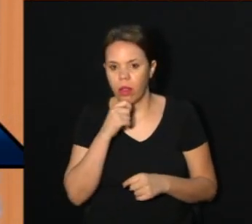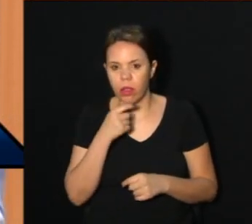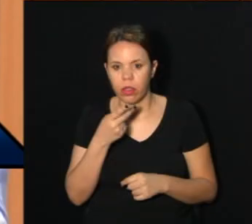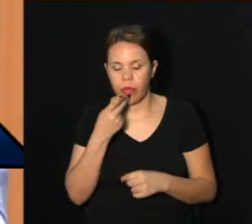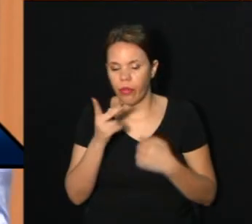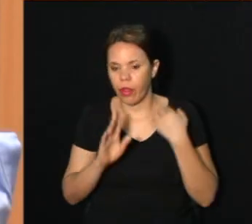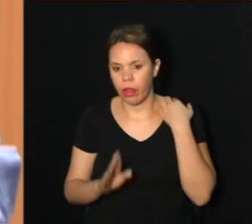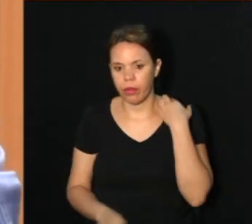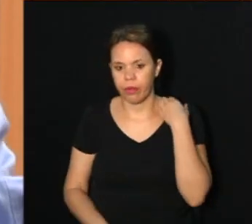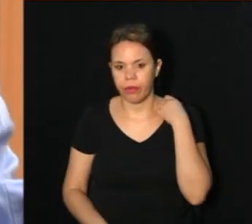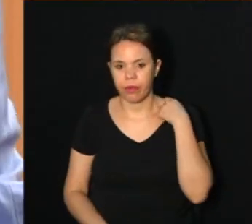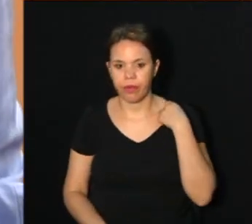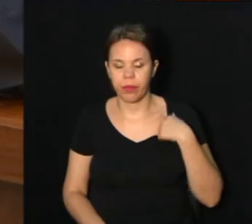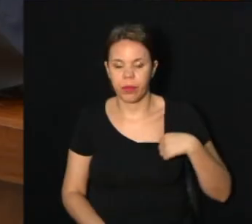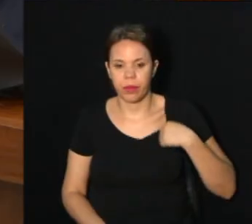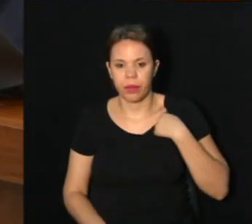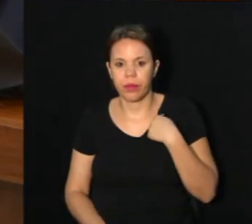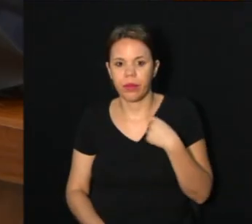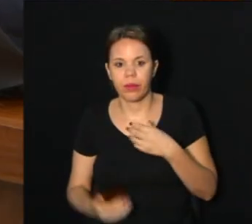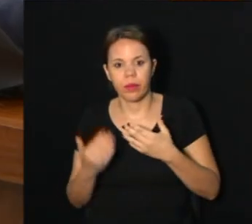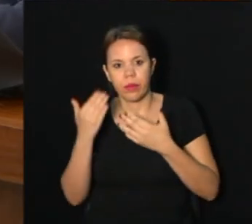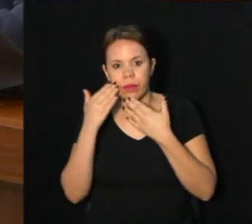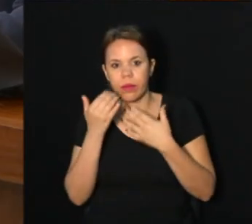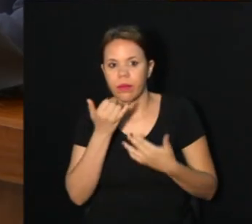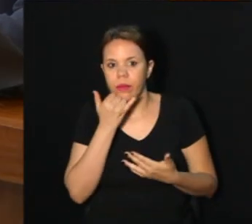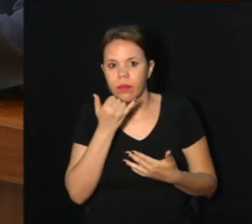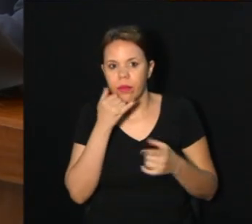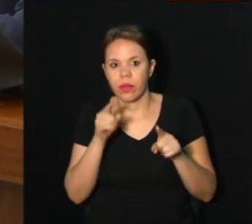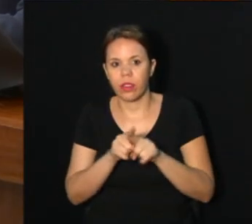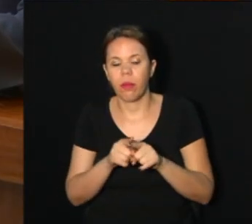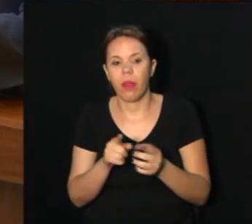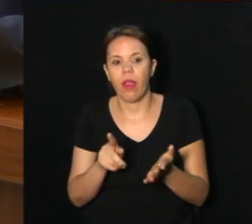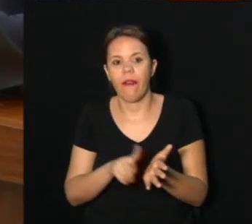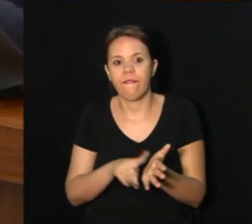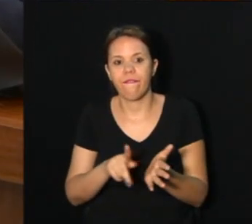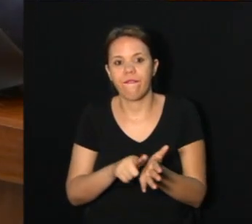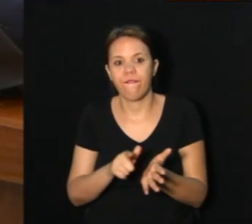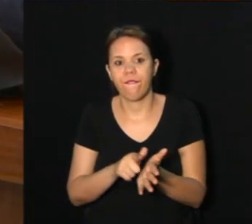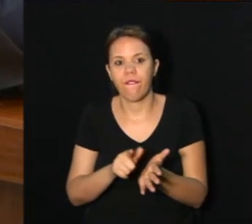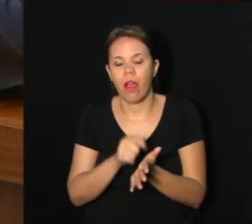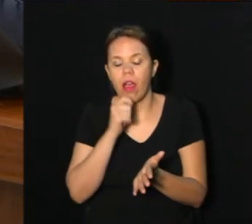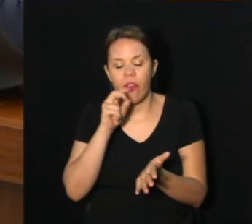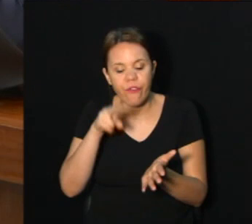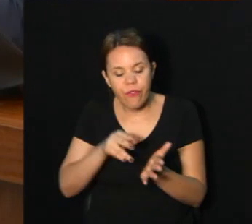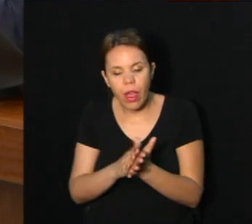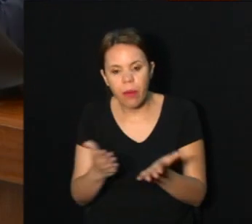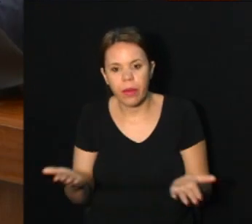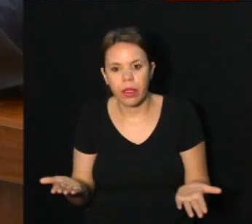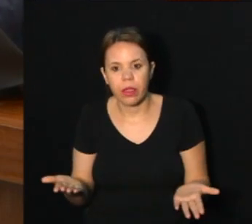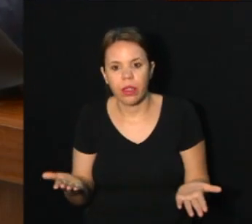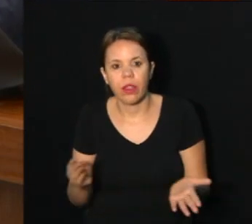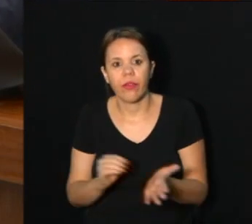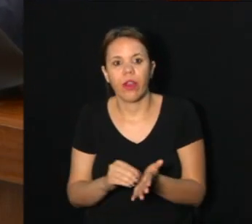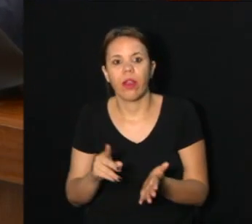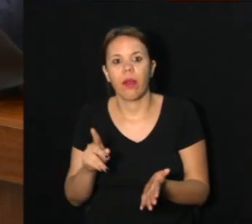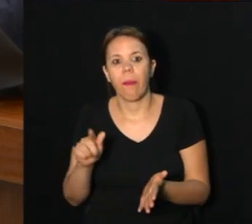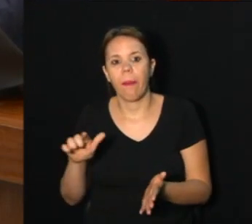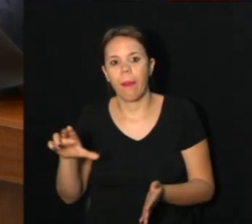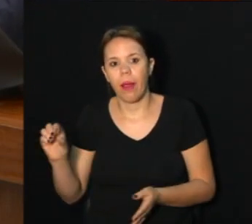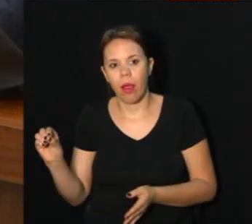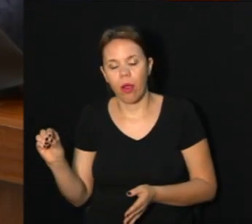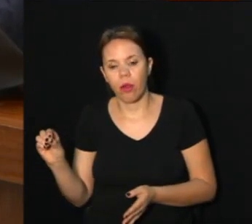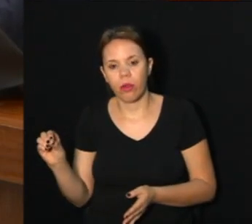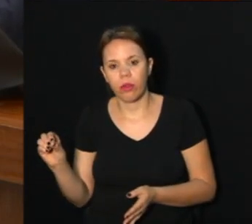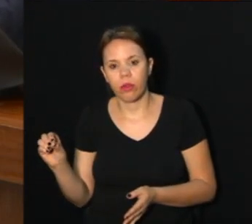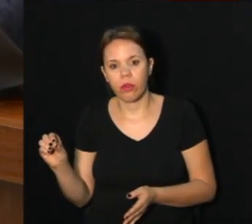abordados. Agradeço, pedi desculpas que a folha estava dobrada e a hora que eu abri aqui eu vi que faltou Paulo Gaspar e do